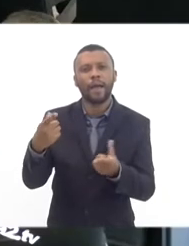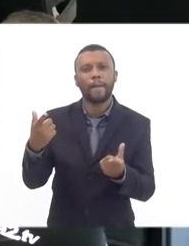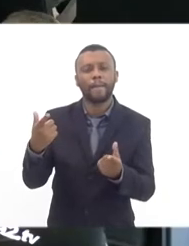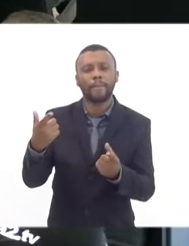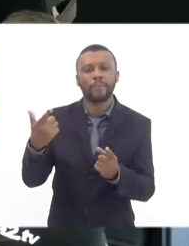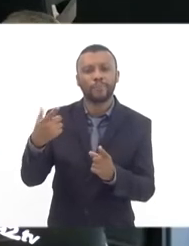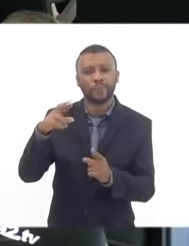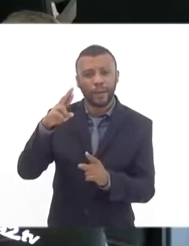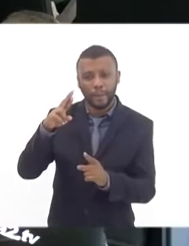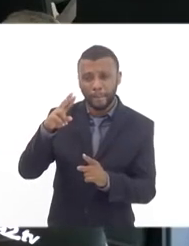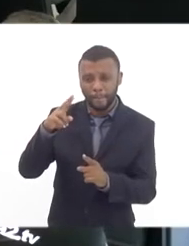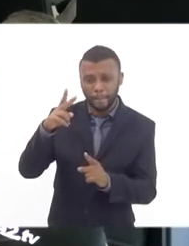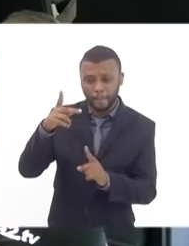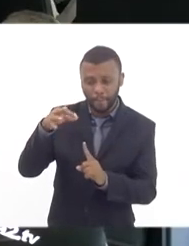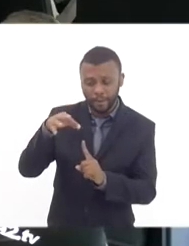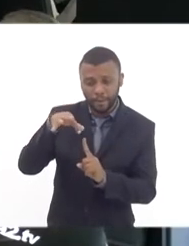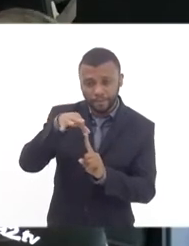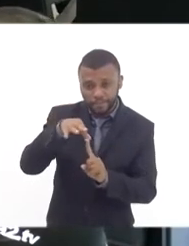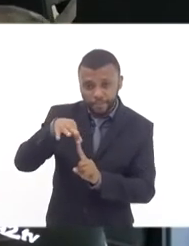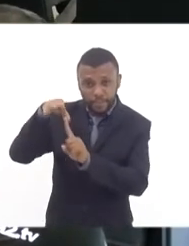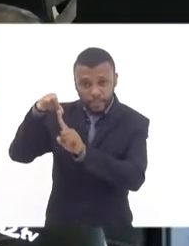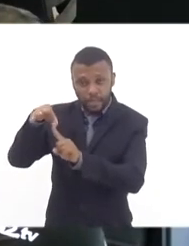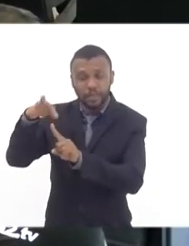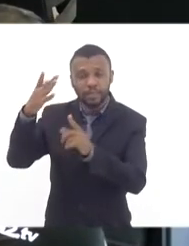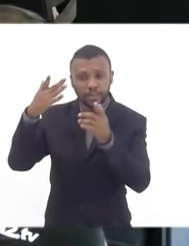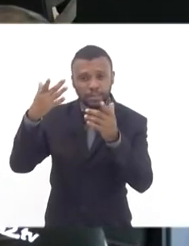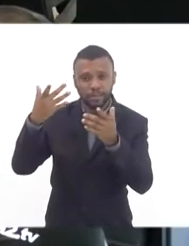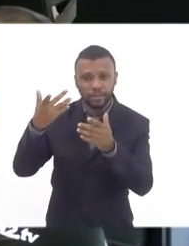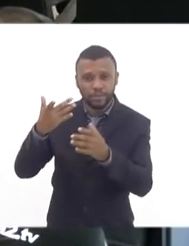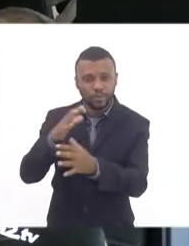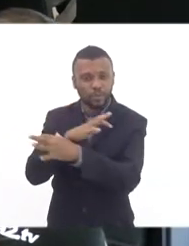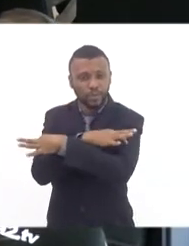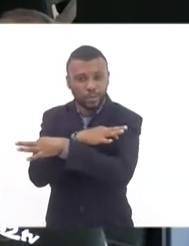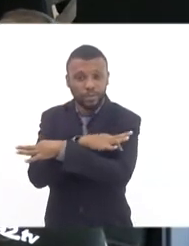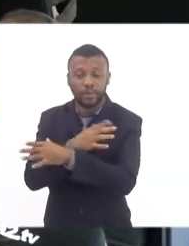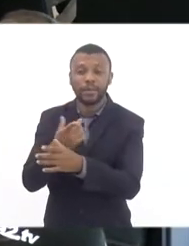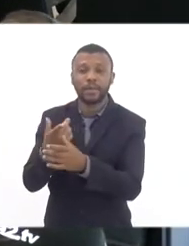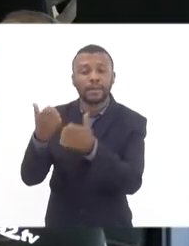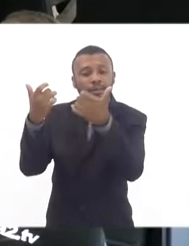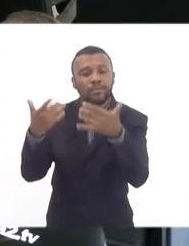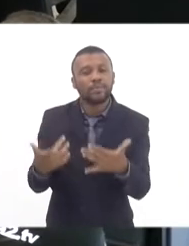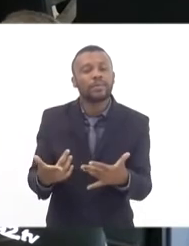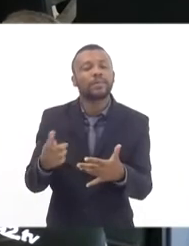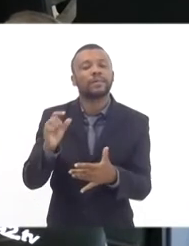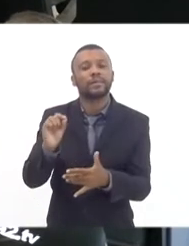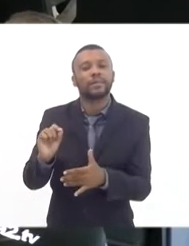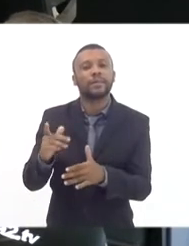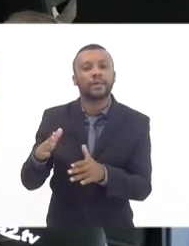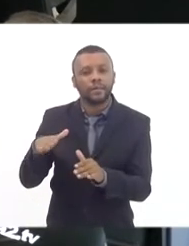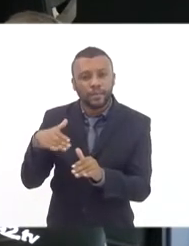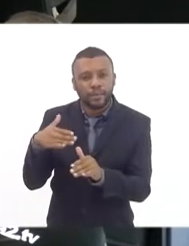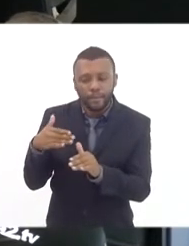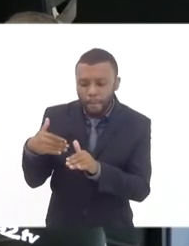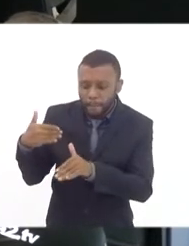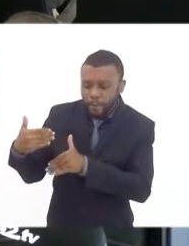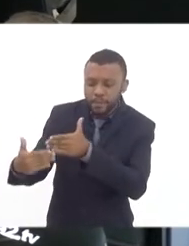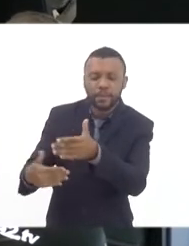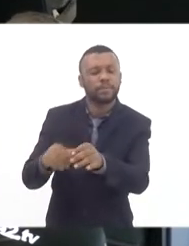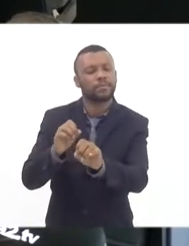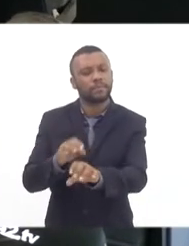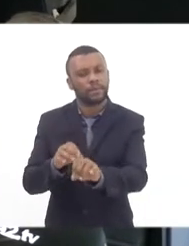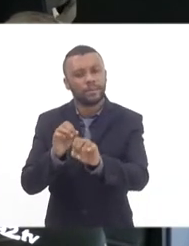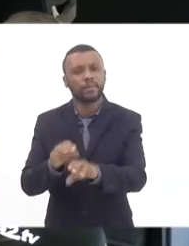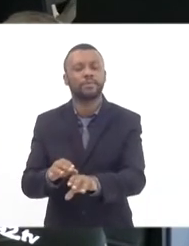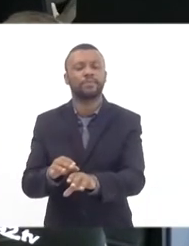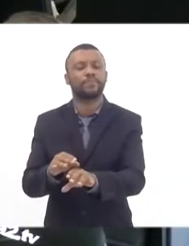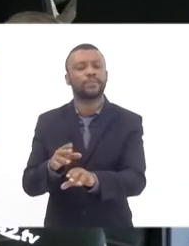babalaô, né? Ivani fala, esse processo de educação, ele precisa ser contínuo, ele precisa